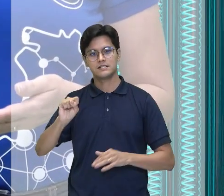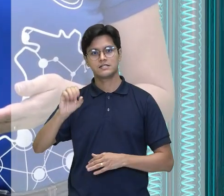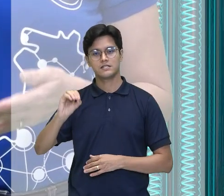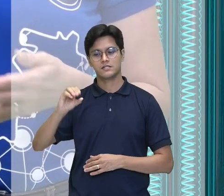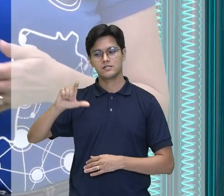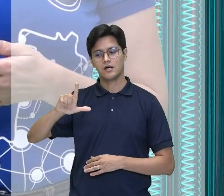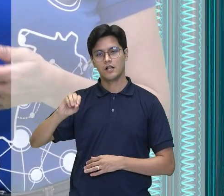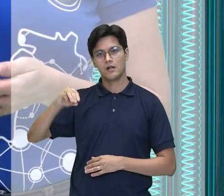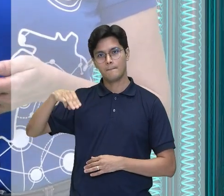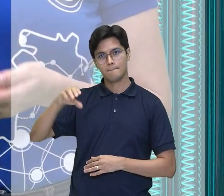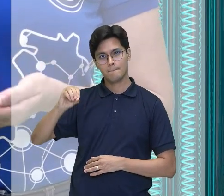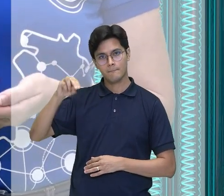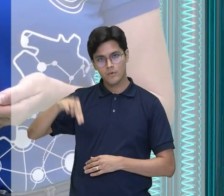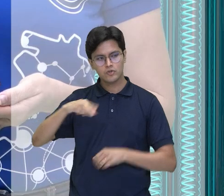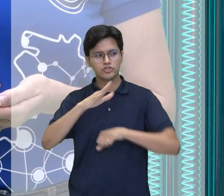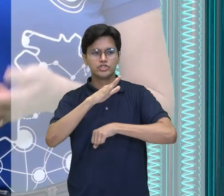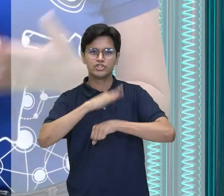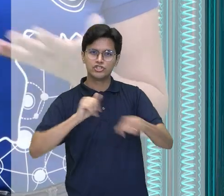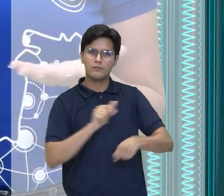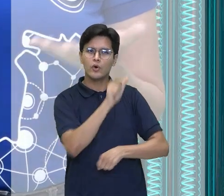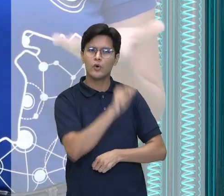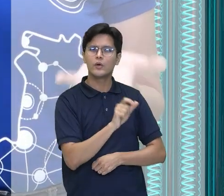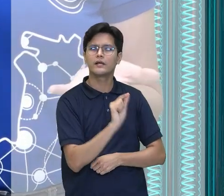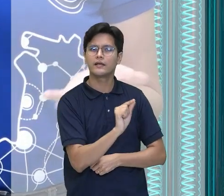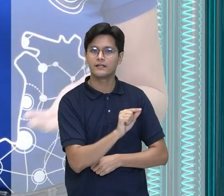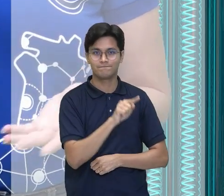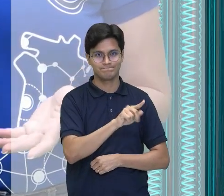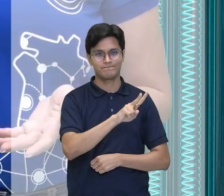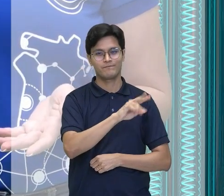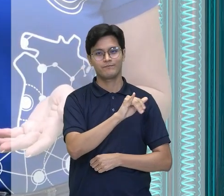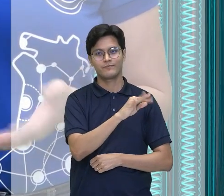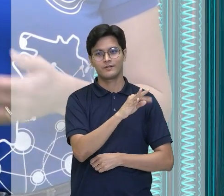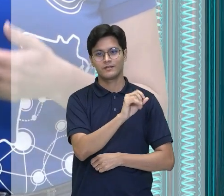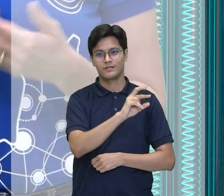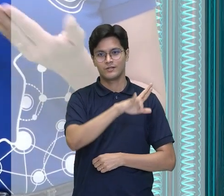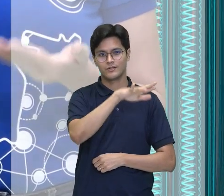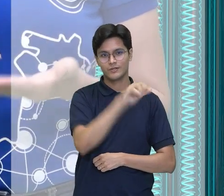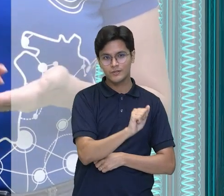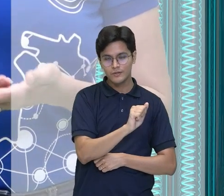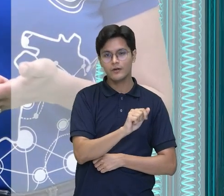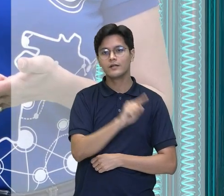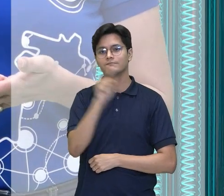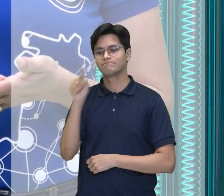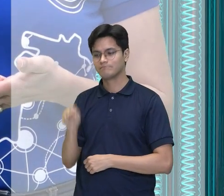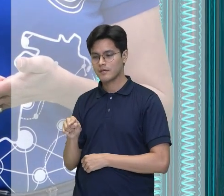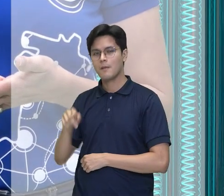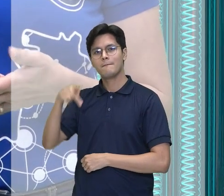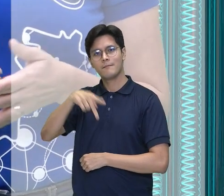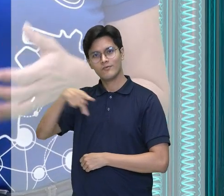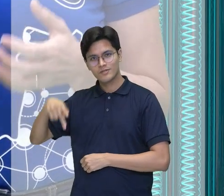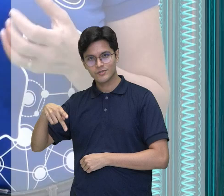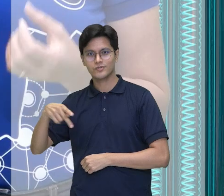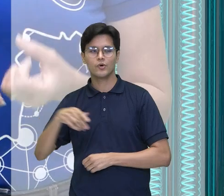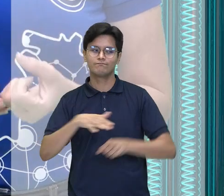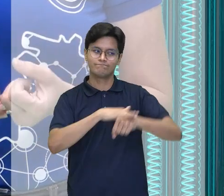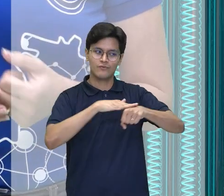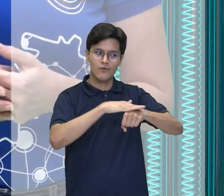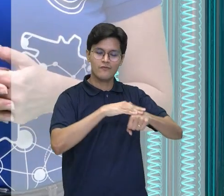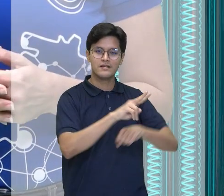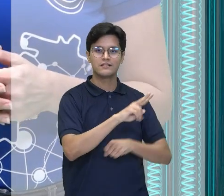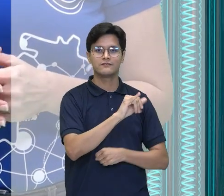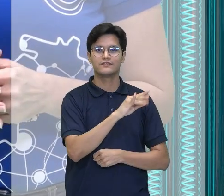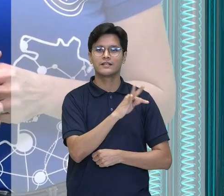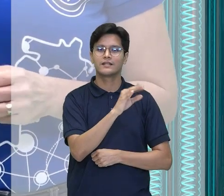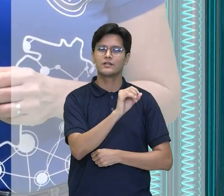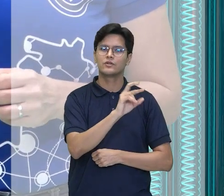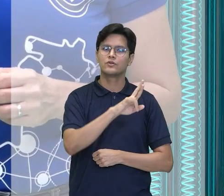certo? The teacher talks to her. O professor conversa com ela, a Victoria. Aí você pergunta,